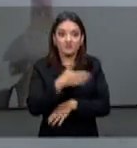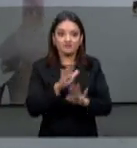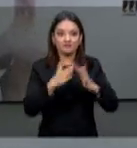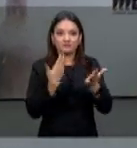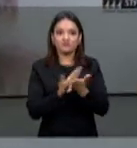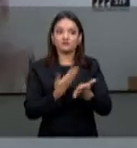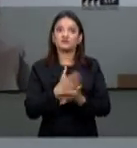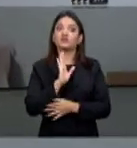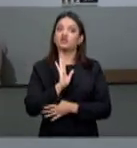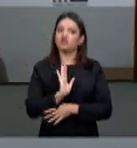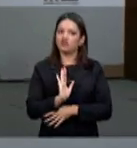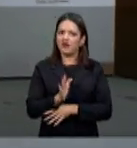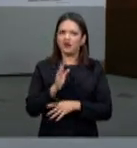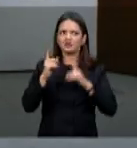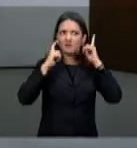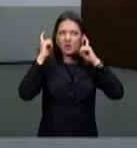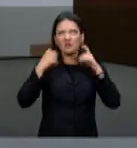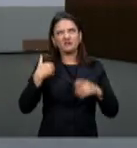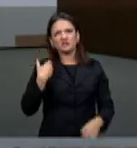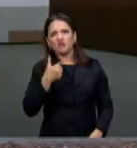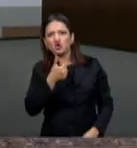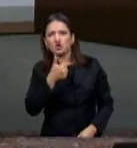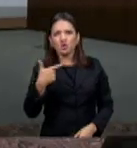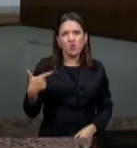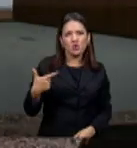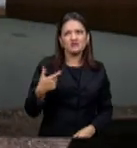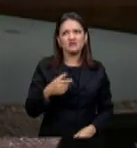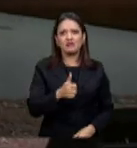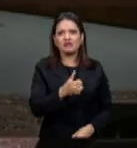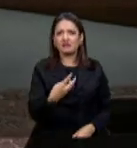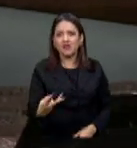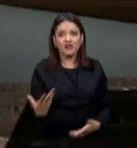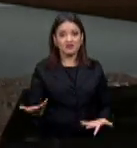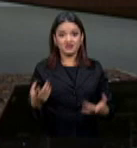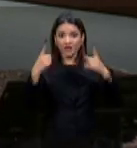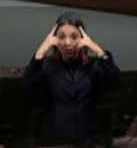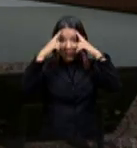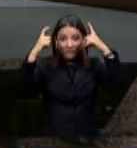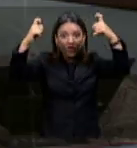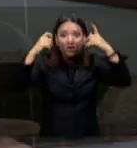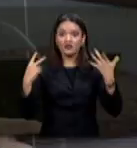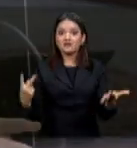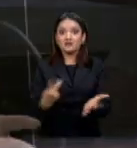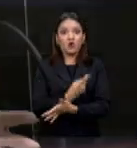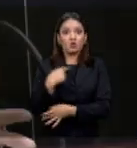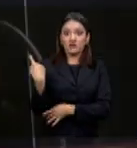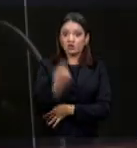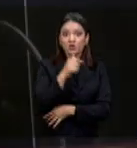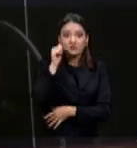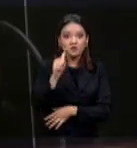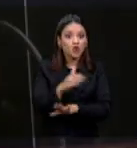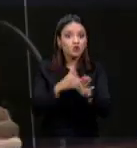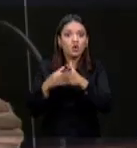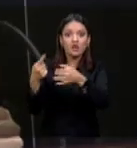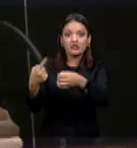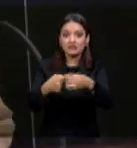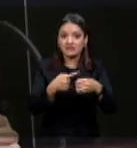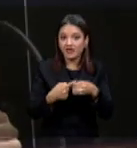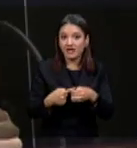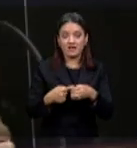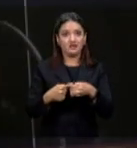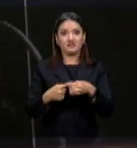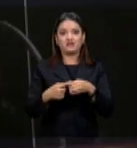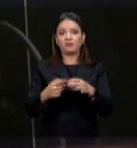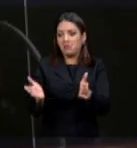tinha essa preocupação com 12, 13 anos de idade. É uma violência que atinge a todas nós, em todas as idades, em todas as